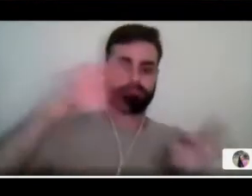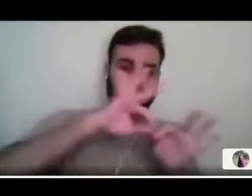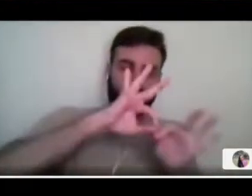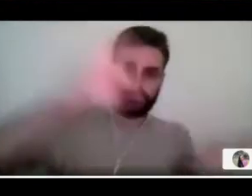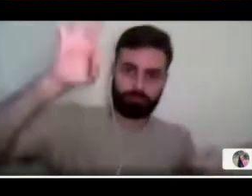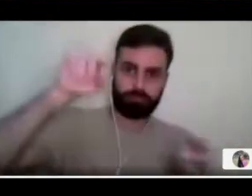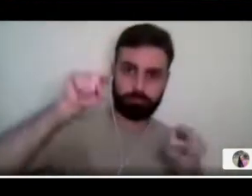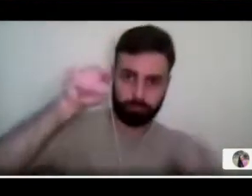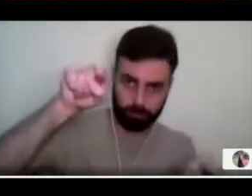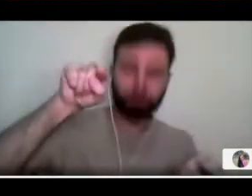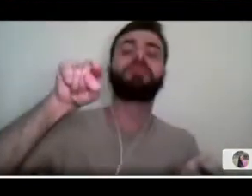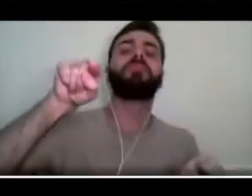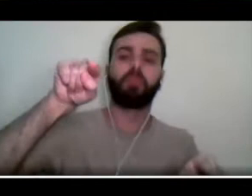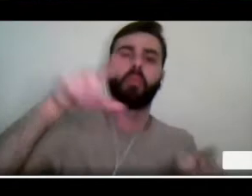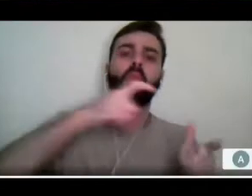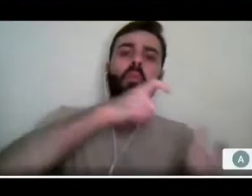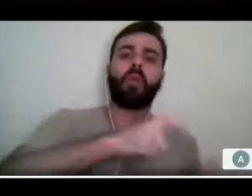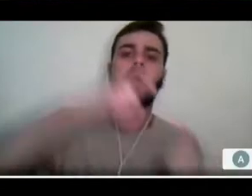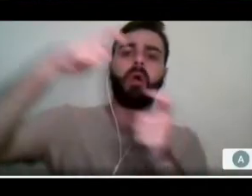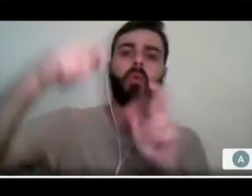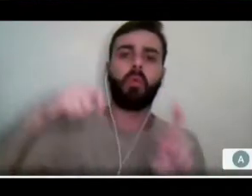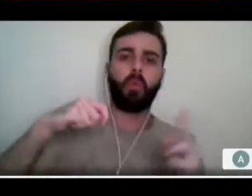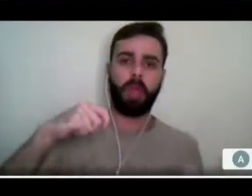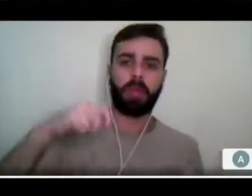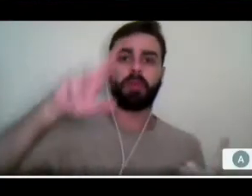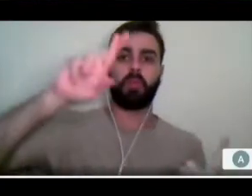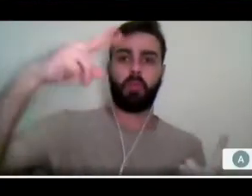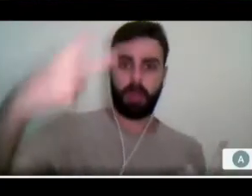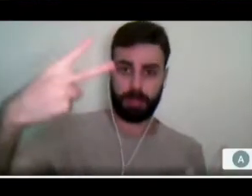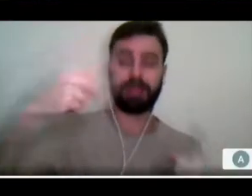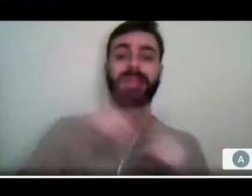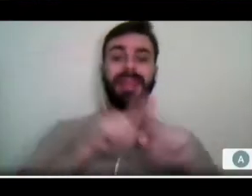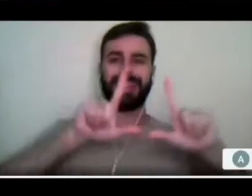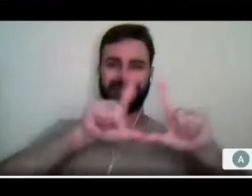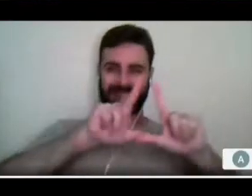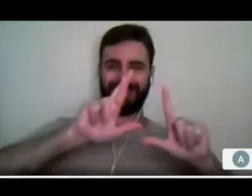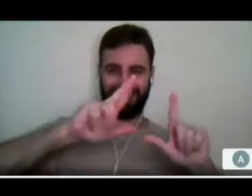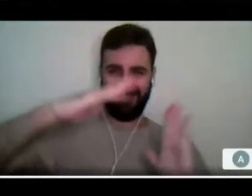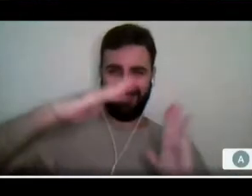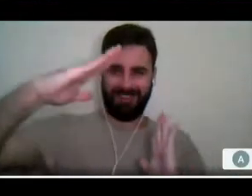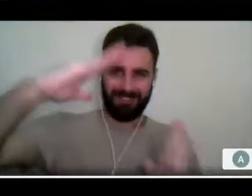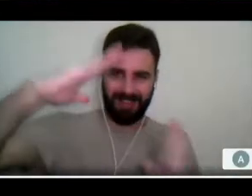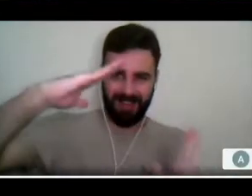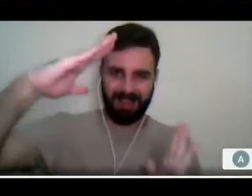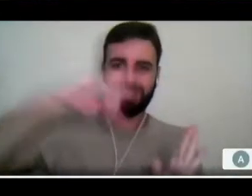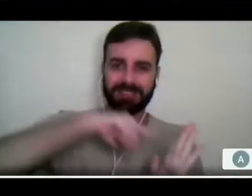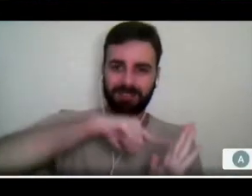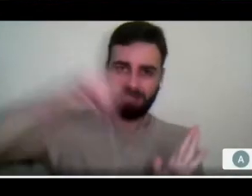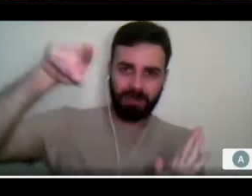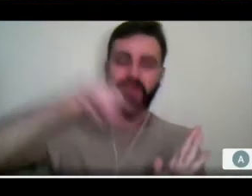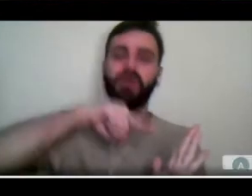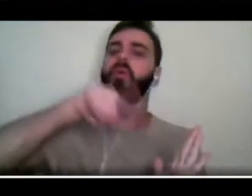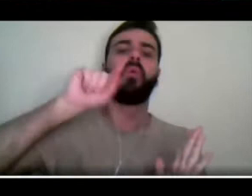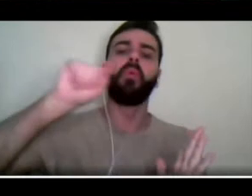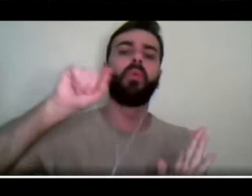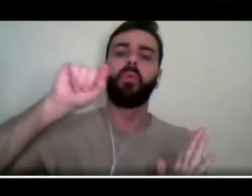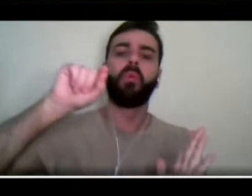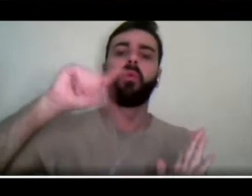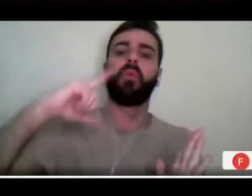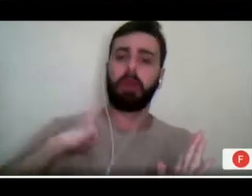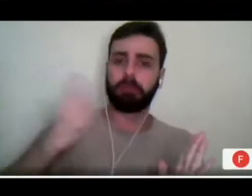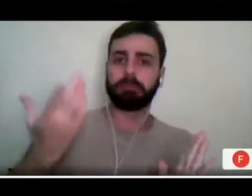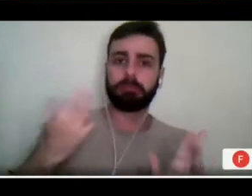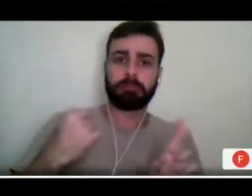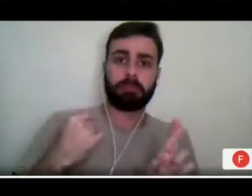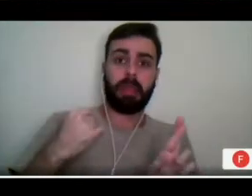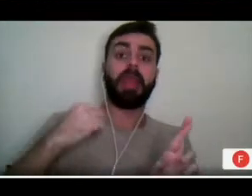origem, né, a posição R1 e R2, e o delta R, né, é simplesmente o